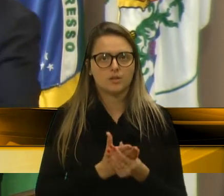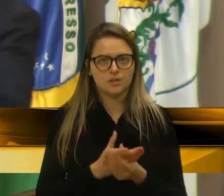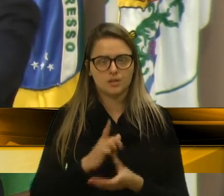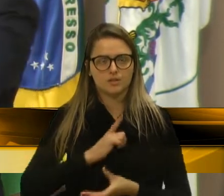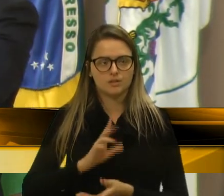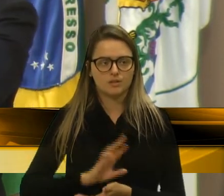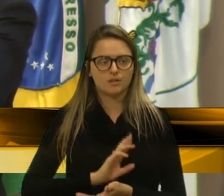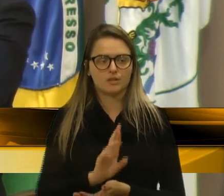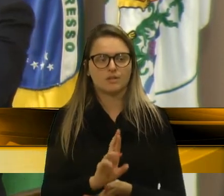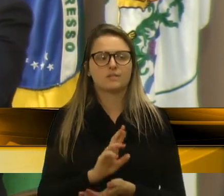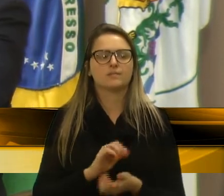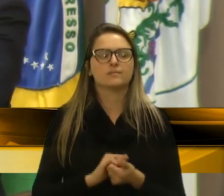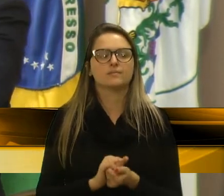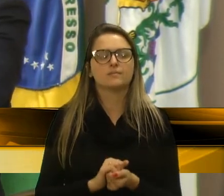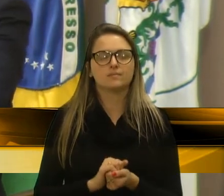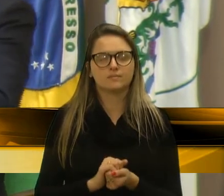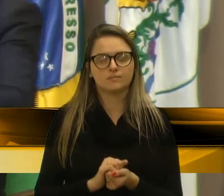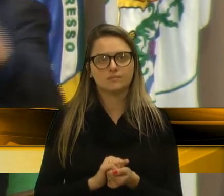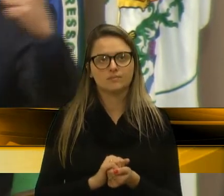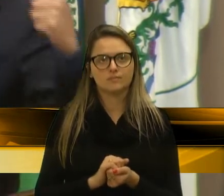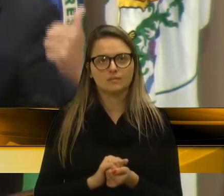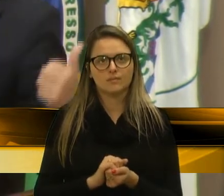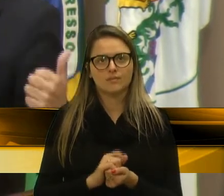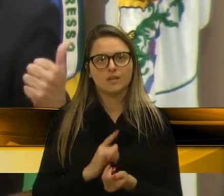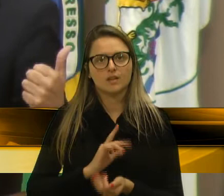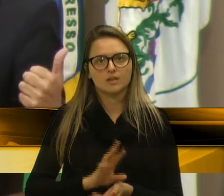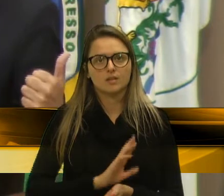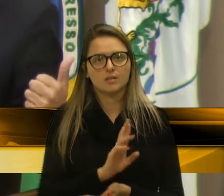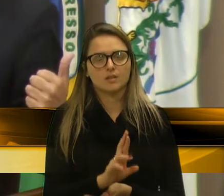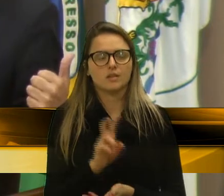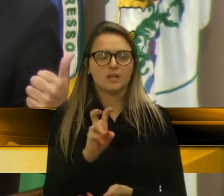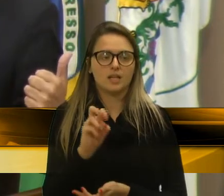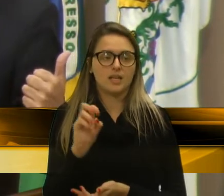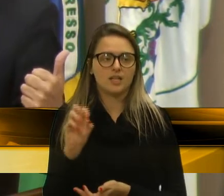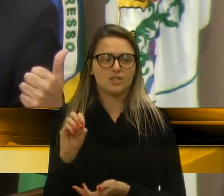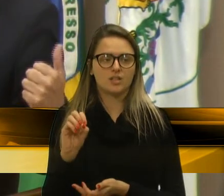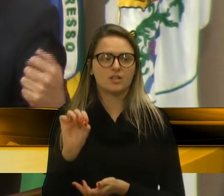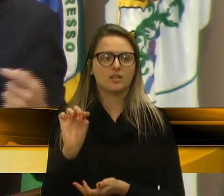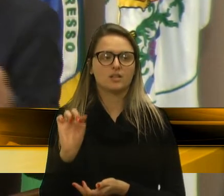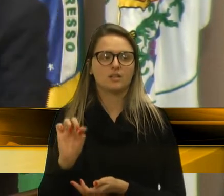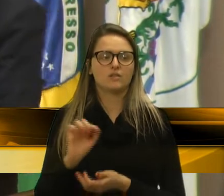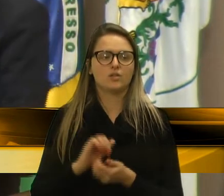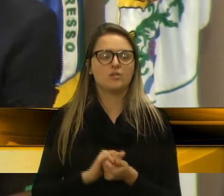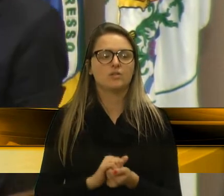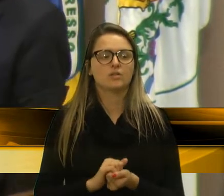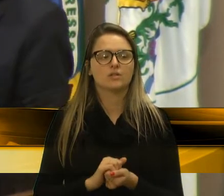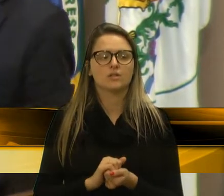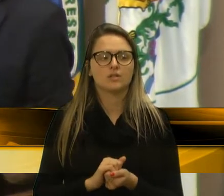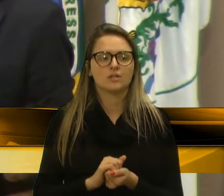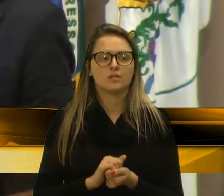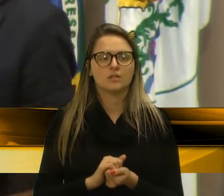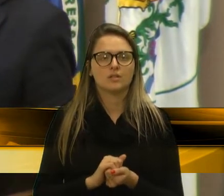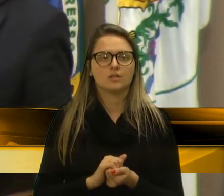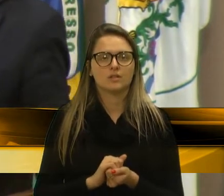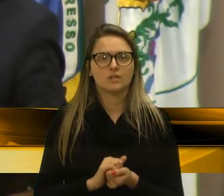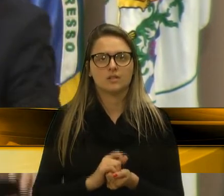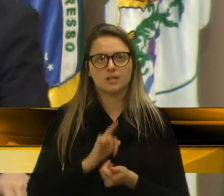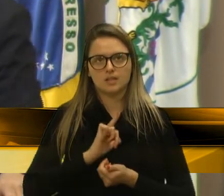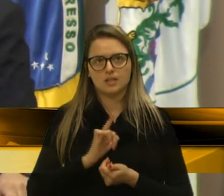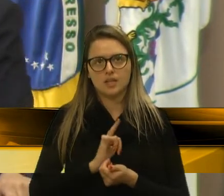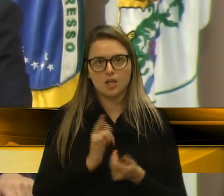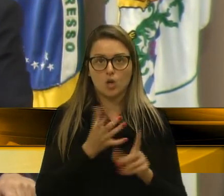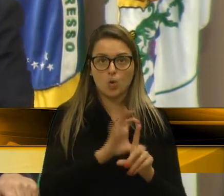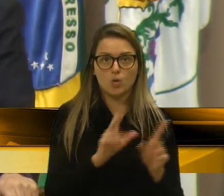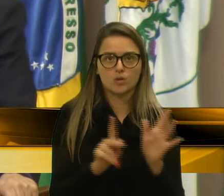qual 23 pessoas aqui representam os 500 mil que estão lá fora. Então, nós somos outorgados pelo povo, e atentar contra esse próprio